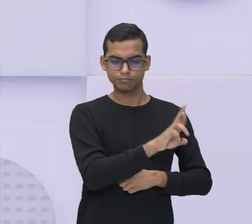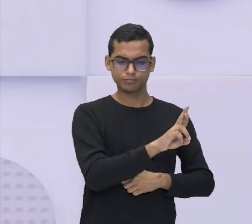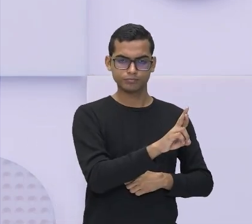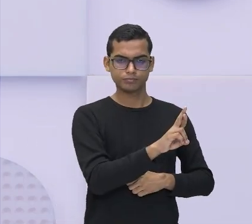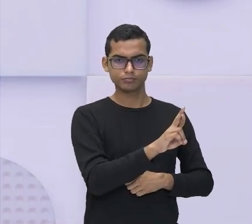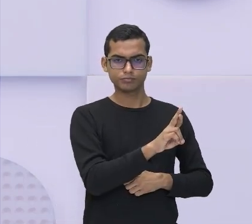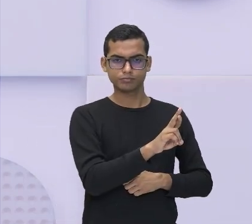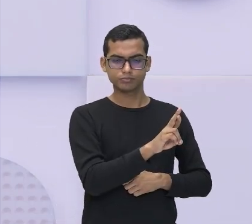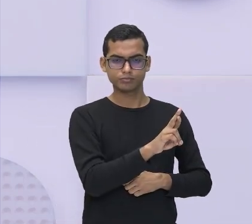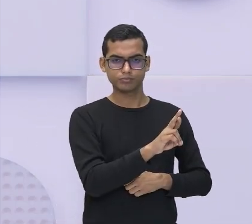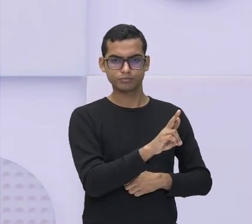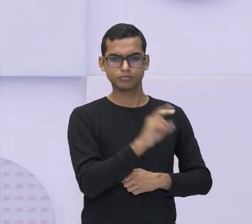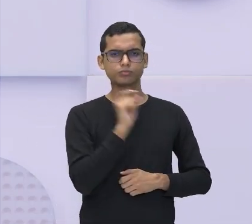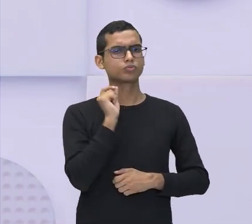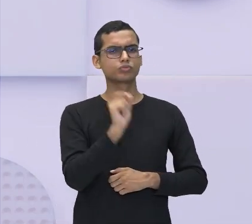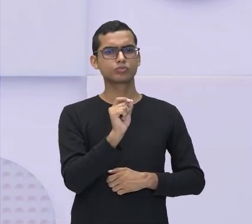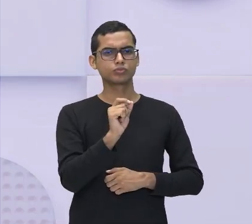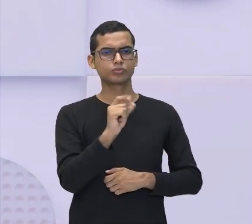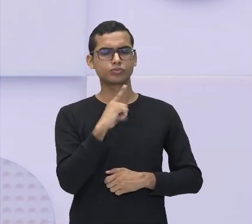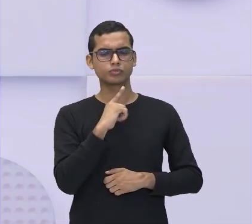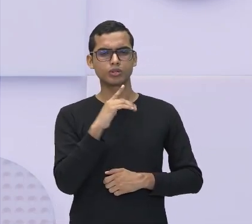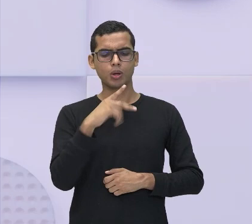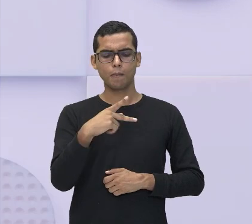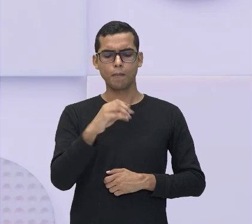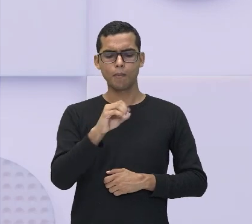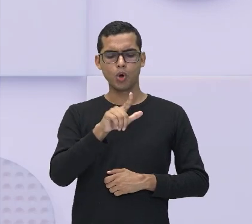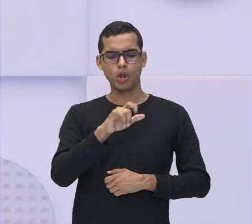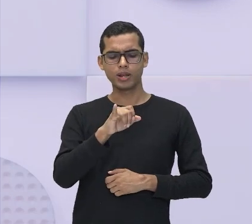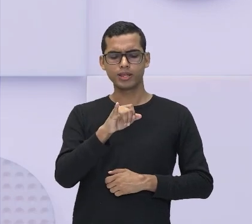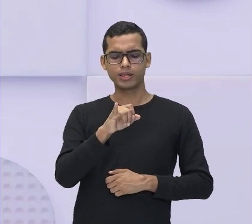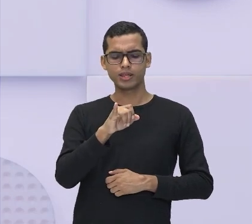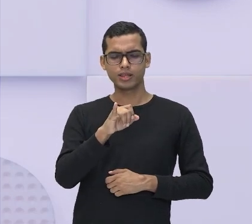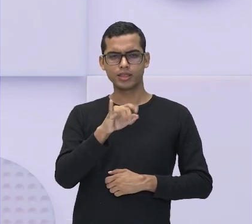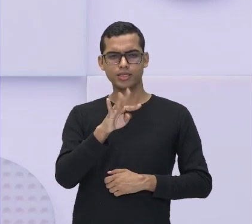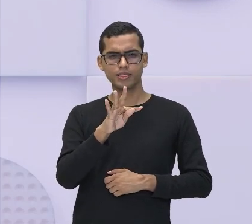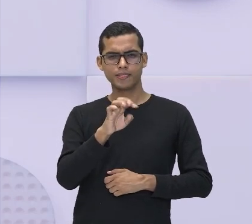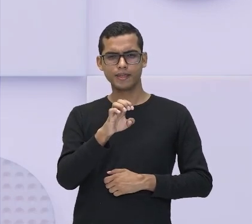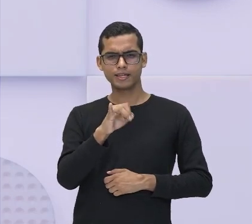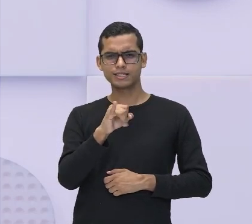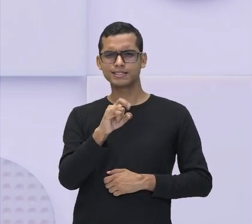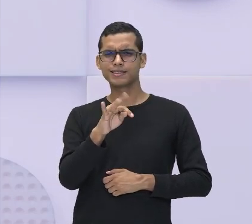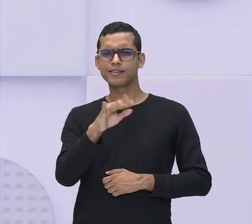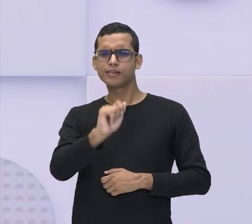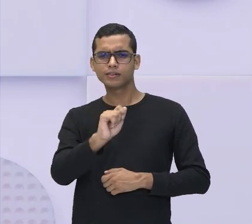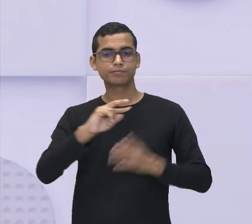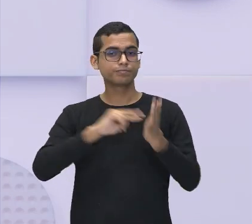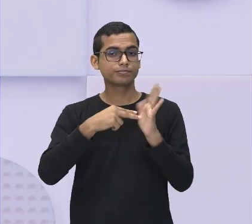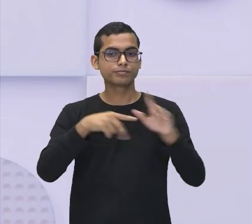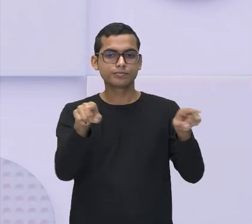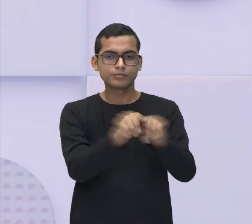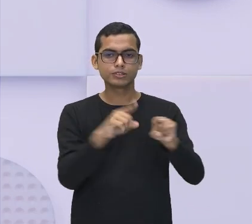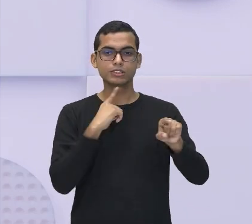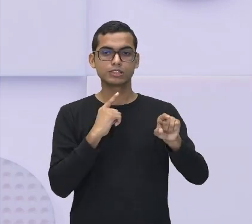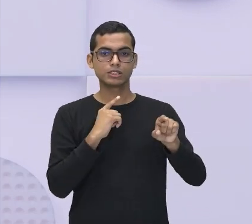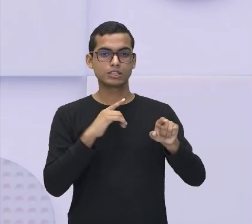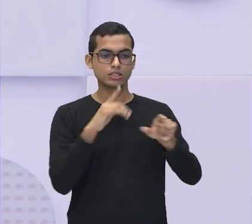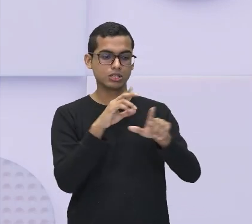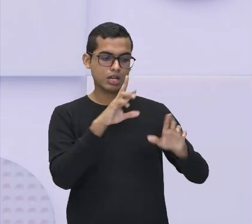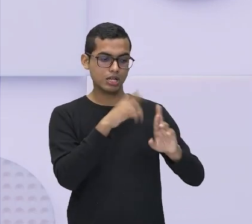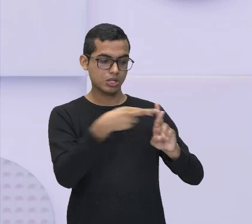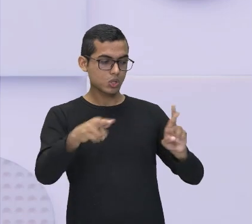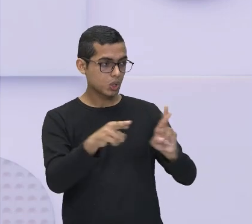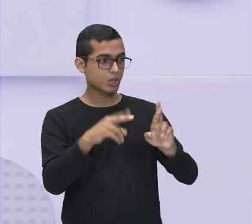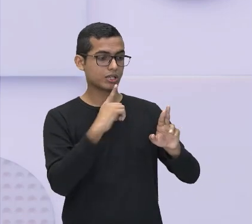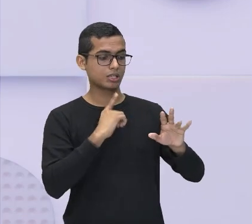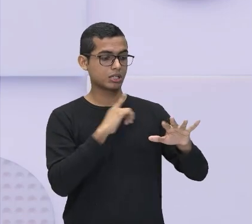politeístas. O que significa isso, professor? São religiões que cultuam mais de um Deus. É que a gente pode